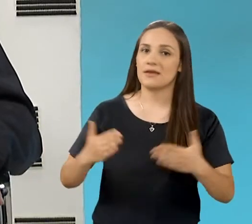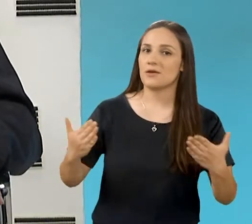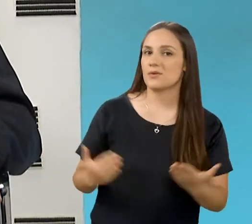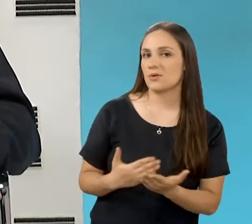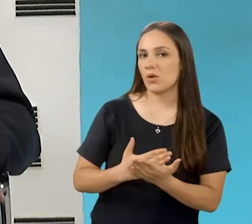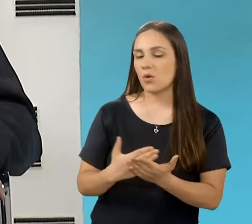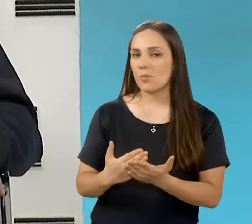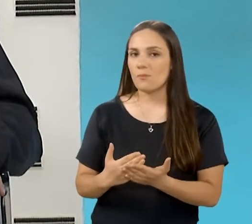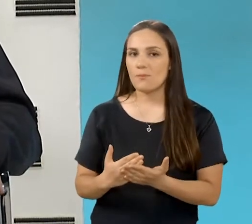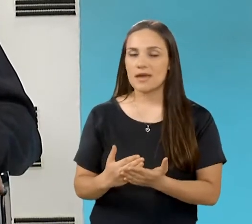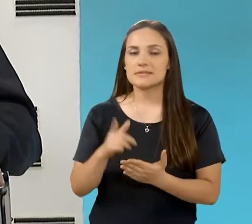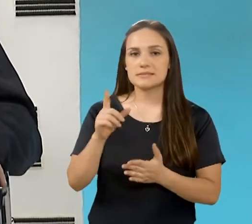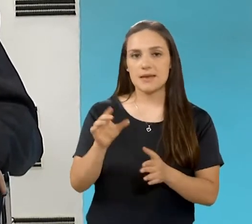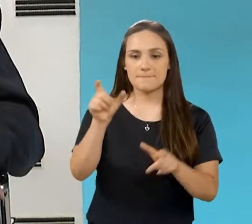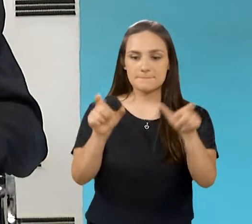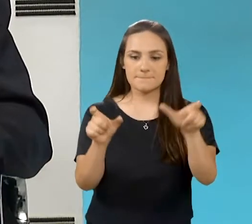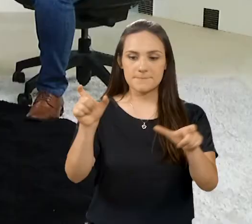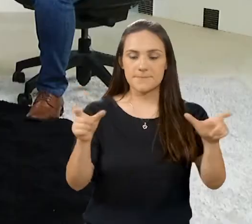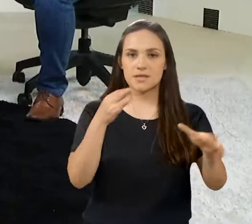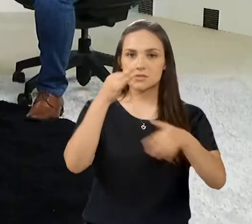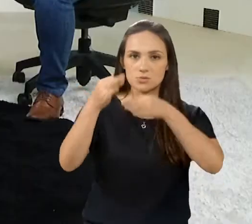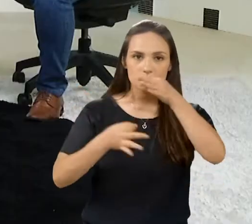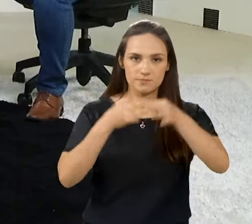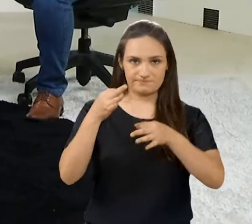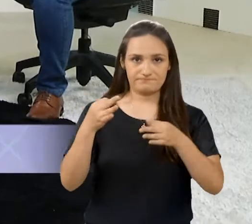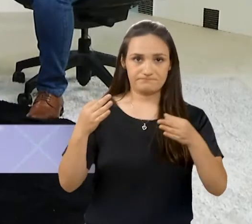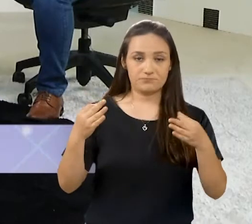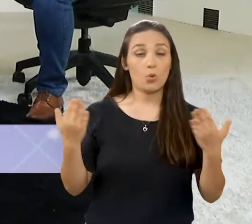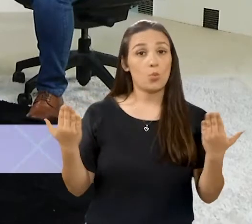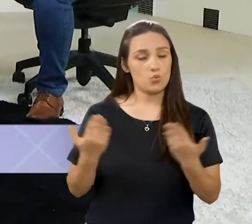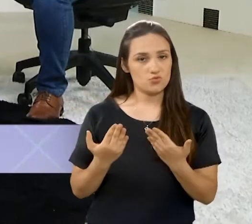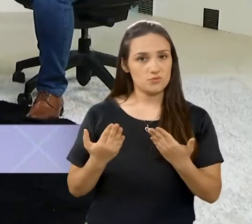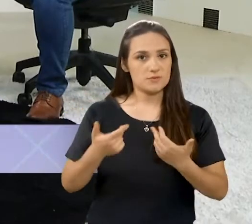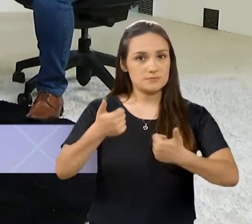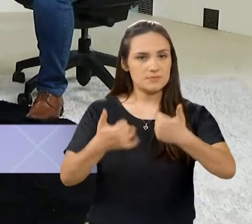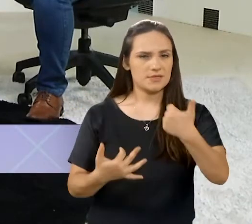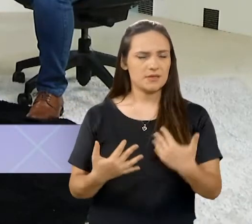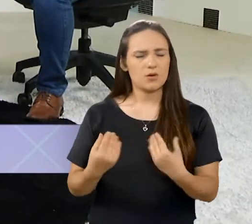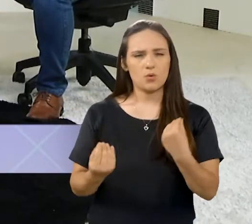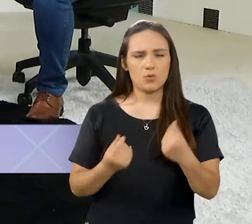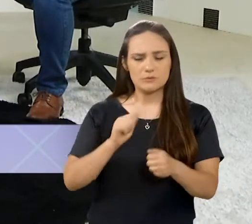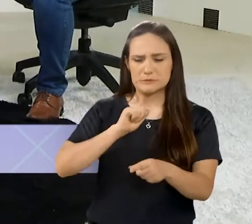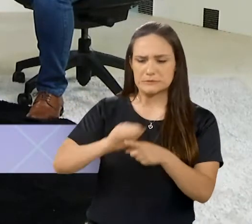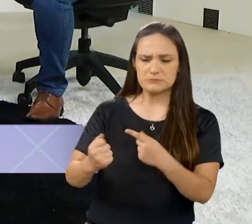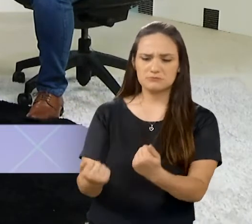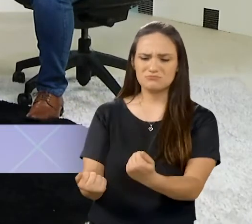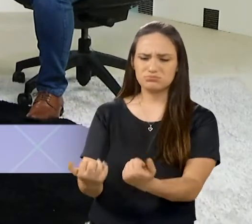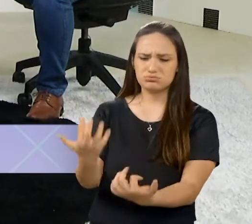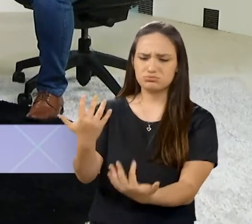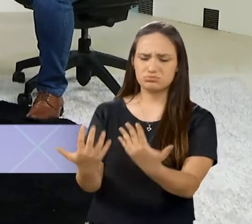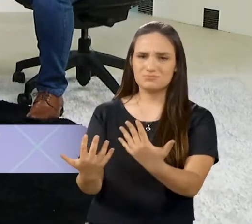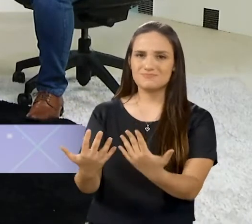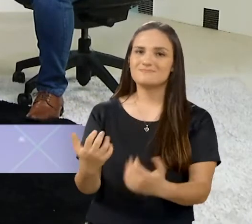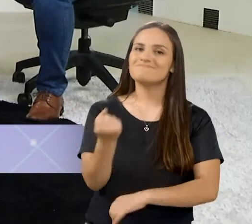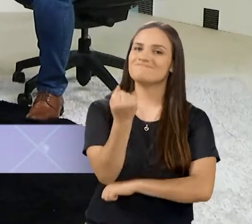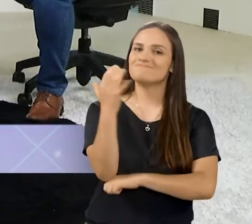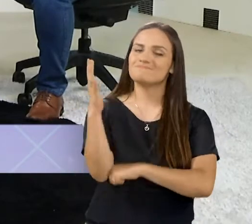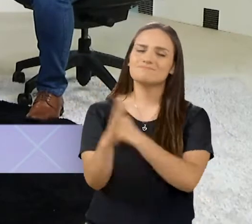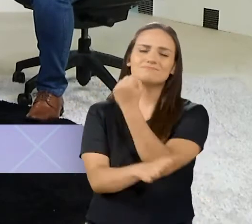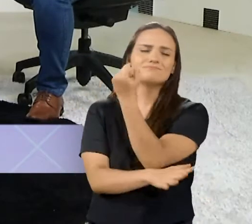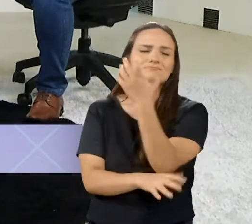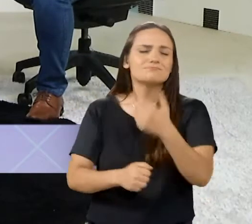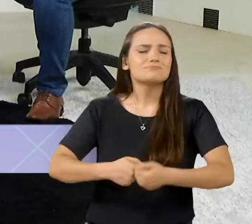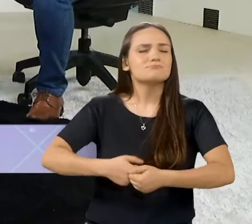Começa agora mais um programa Considerações. Nessa edição, vamos falar sobre as queimadas em um dos biomas mais ricos